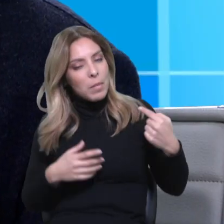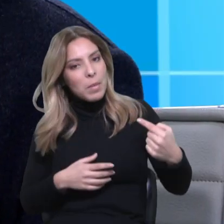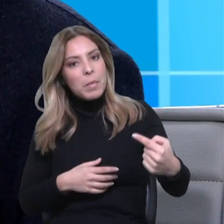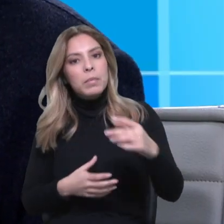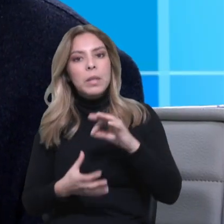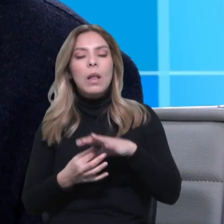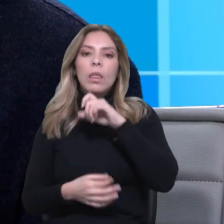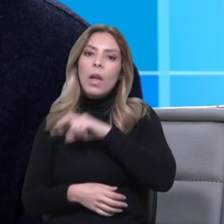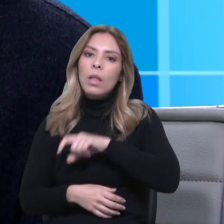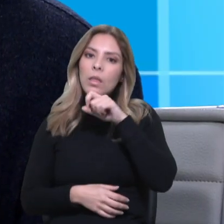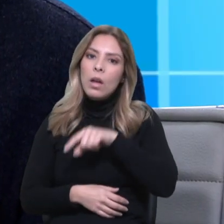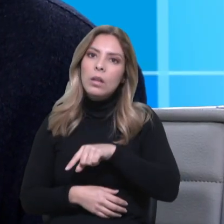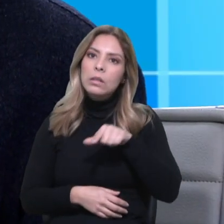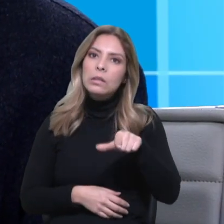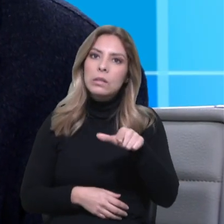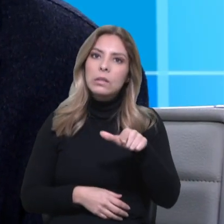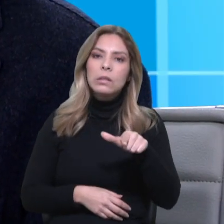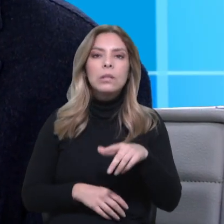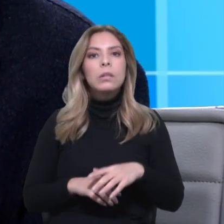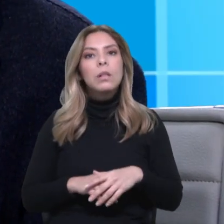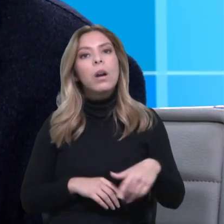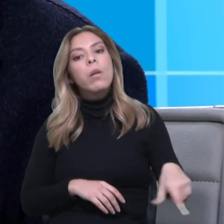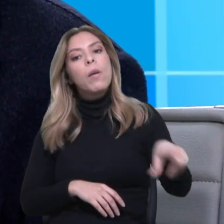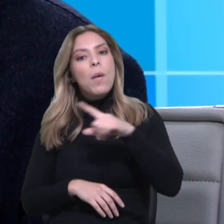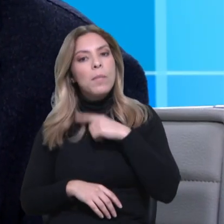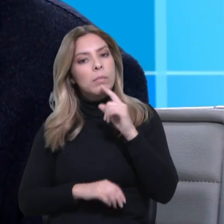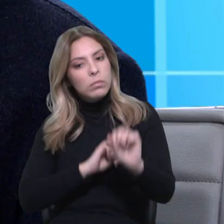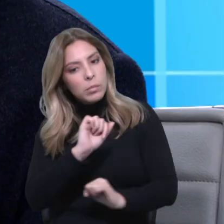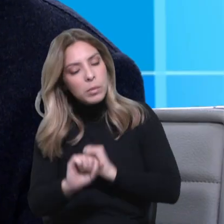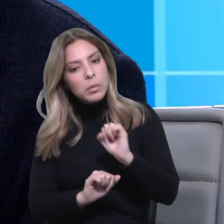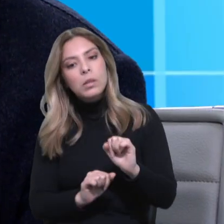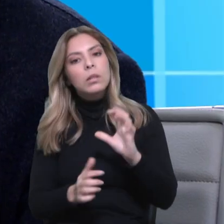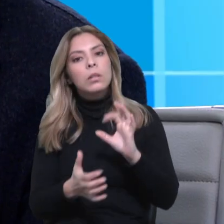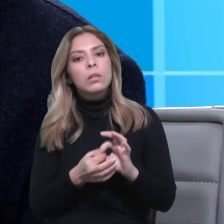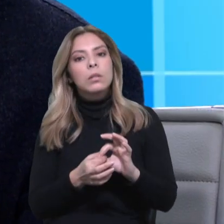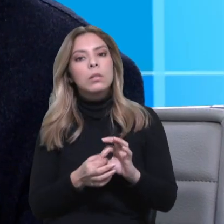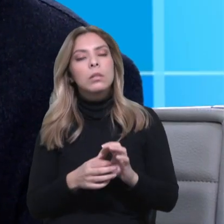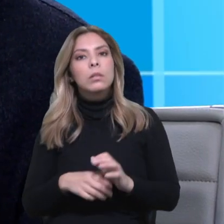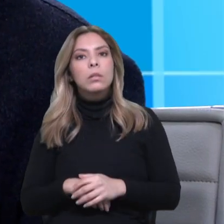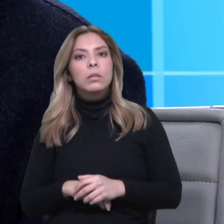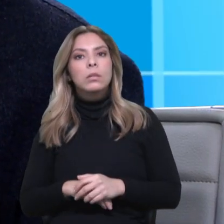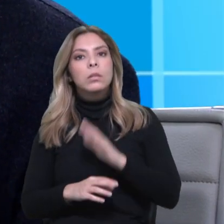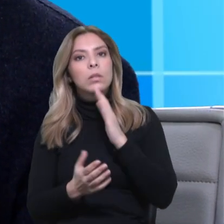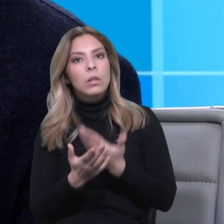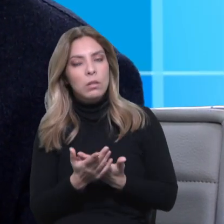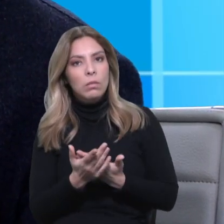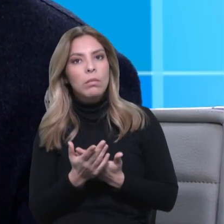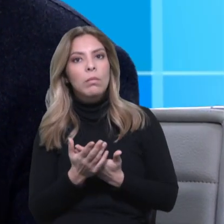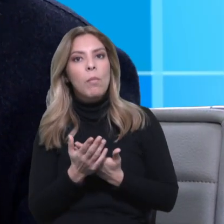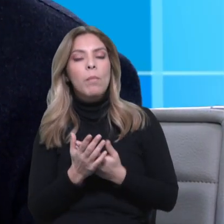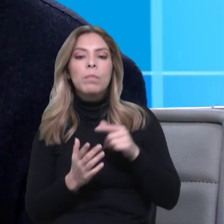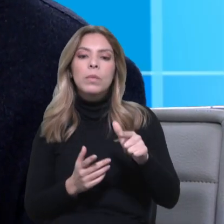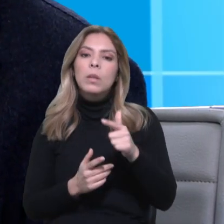formos receptivos a este dom do Espírito Santo, nós vamos percebendo que aquela palavra do Evangelho, que todos sejam um para que o mundo creia, é uma